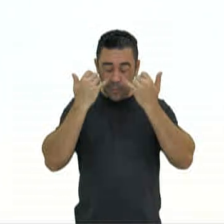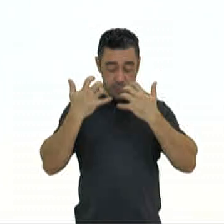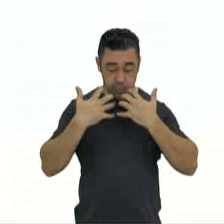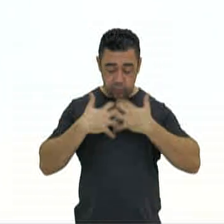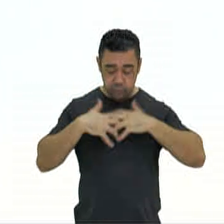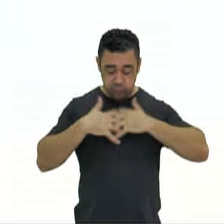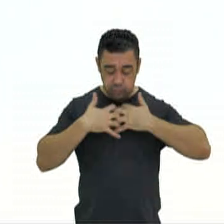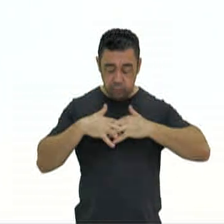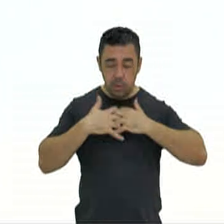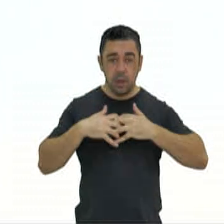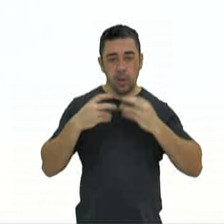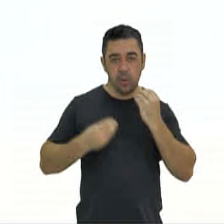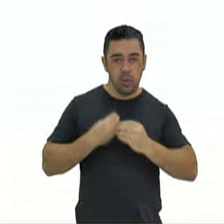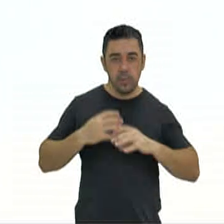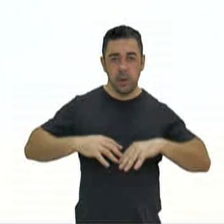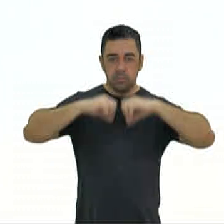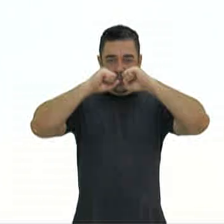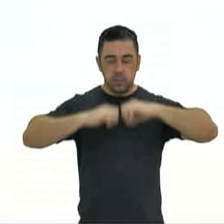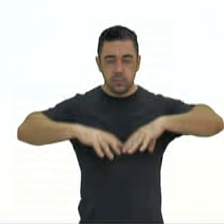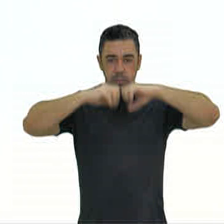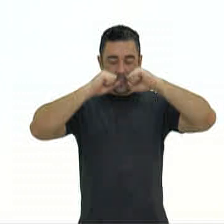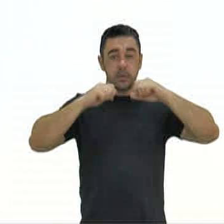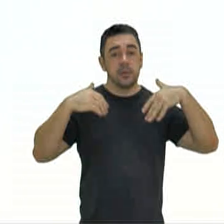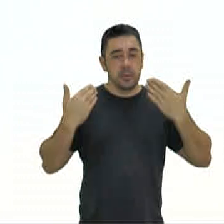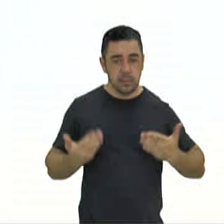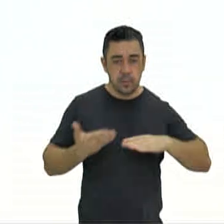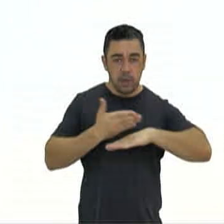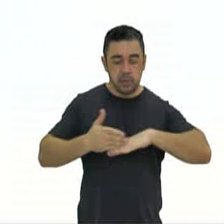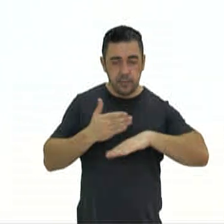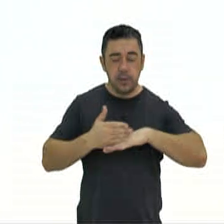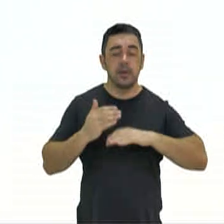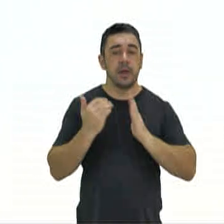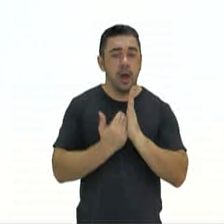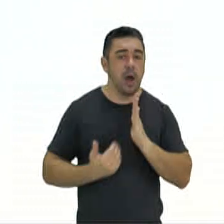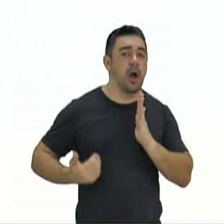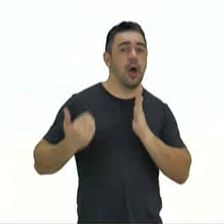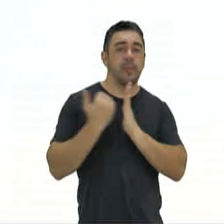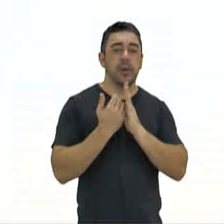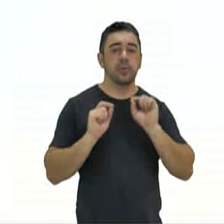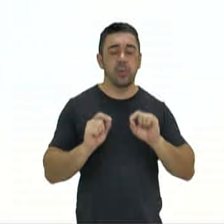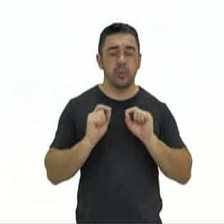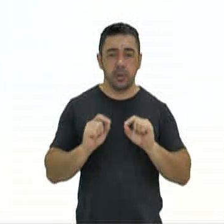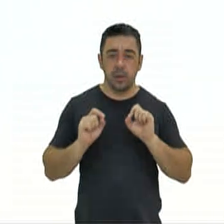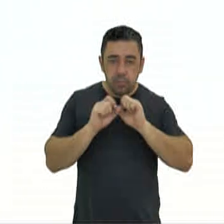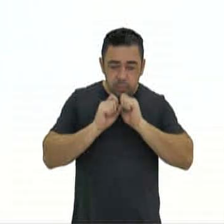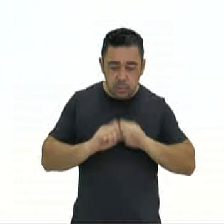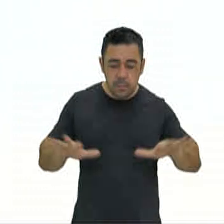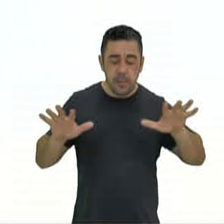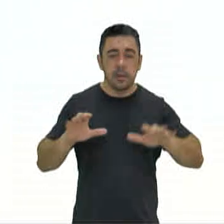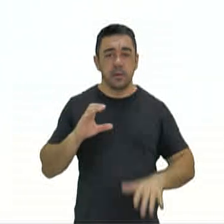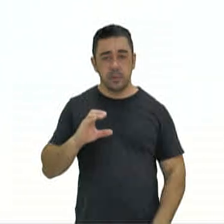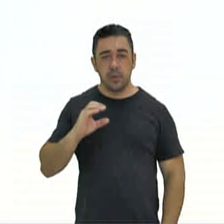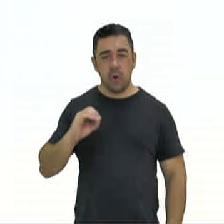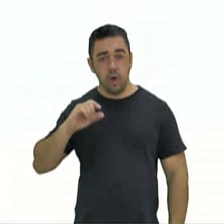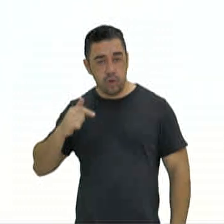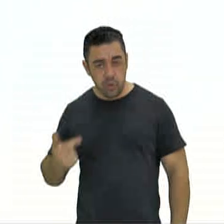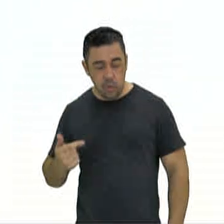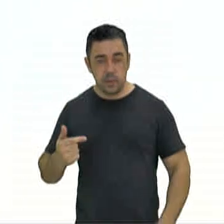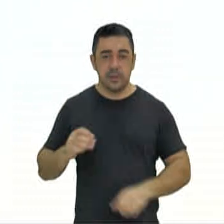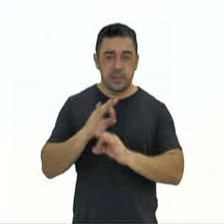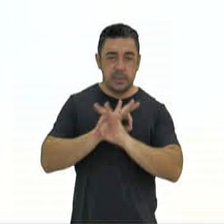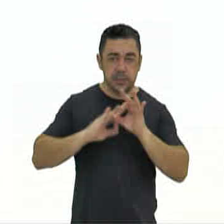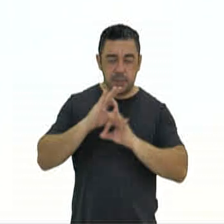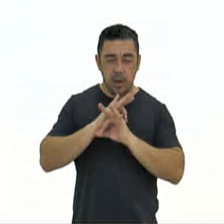parâmetros respiratórios e que a atividade física aumenta a liberação de gás carbônico pelas células musculares, tornando